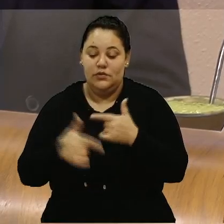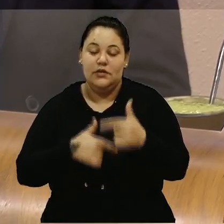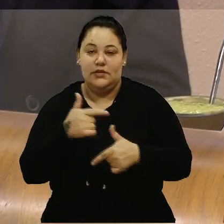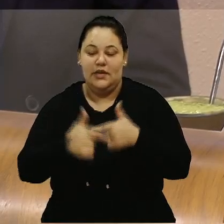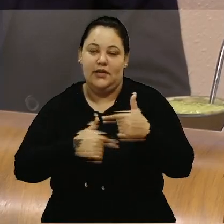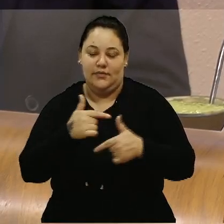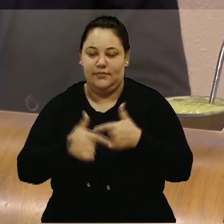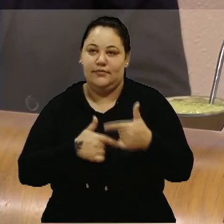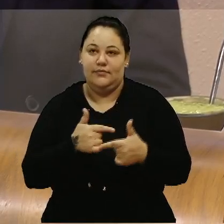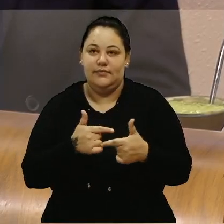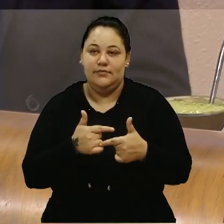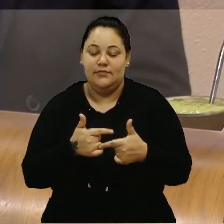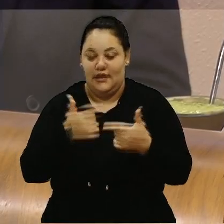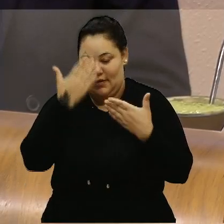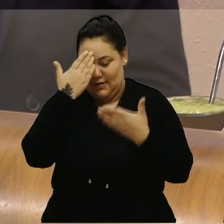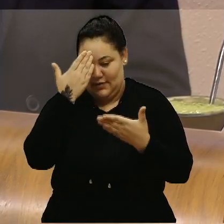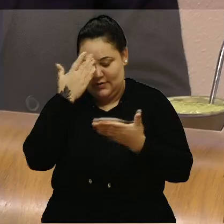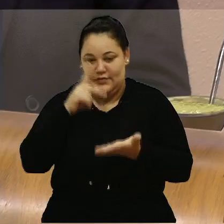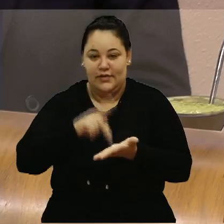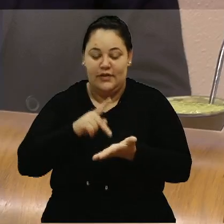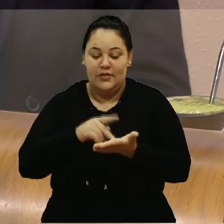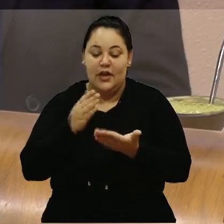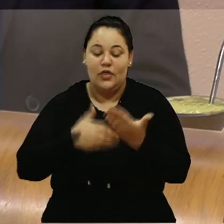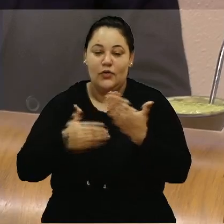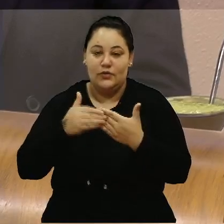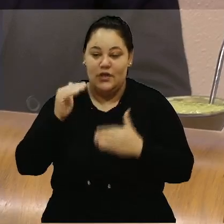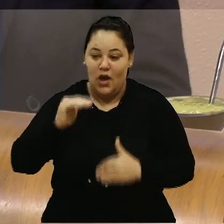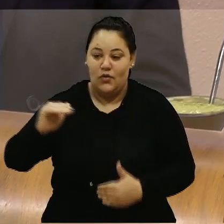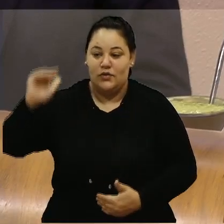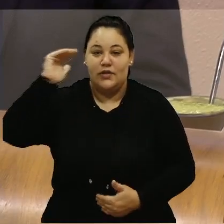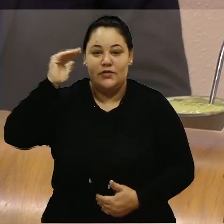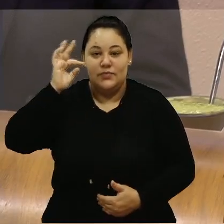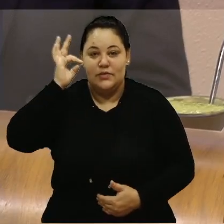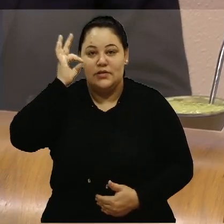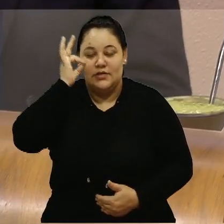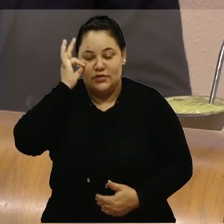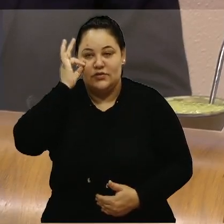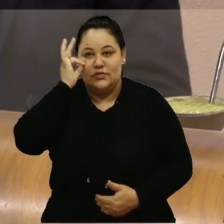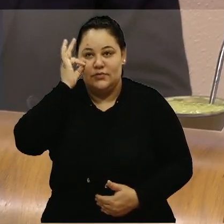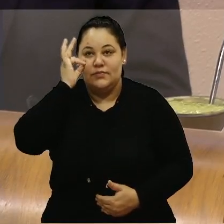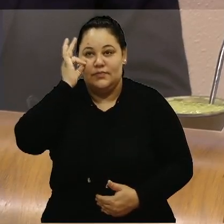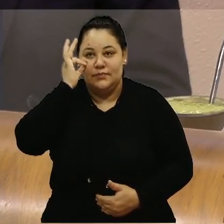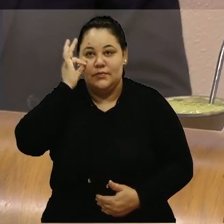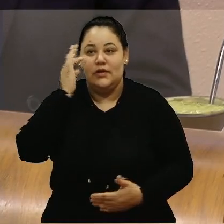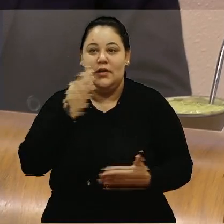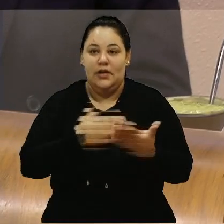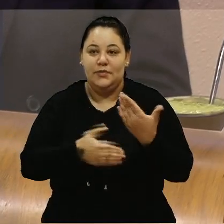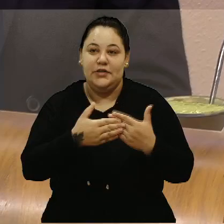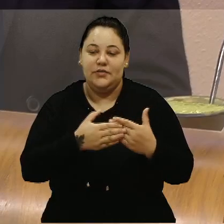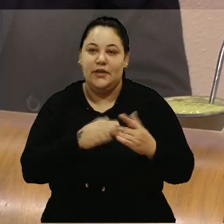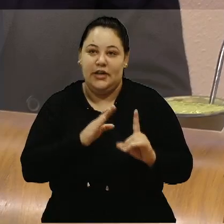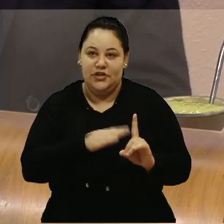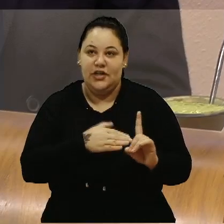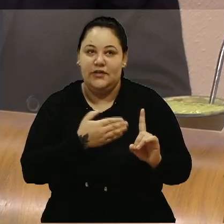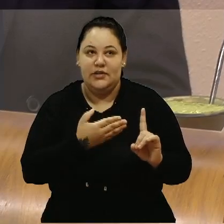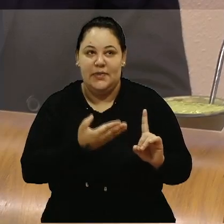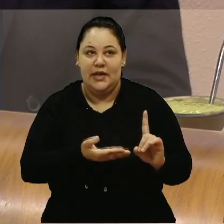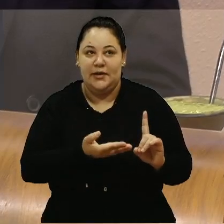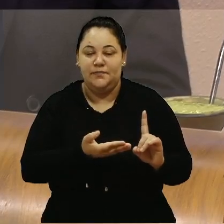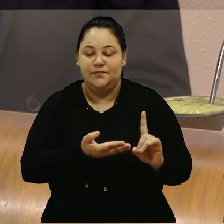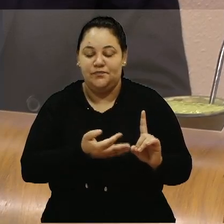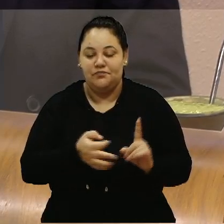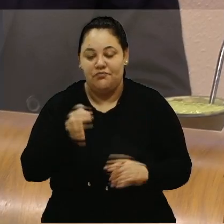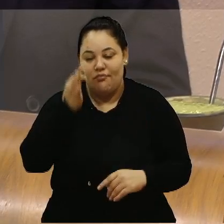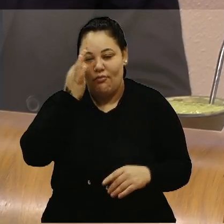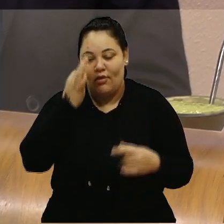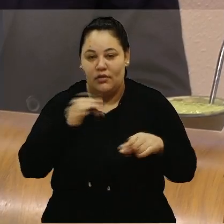empresa. Agradeço às autoridades, convidados e todos que nos prestigiaram nesta homenagem